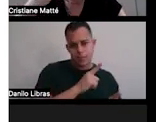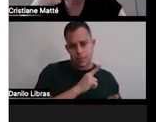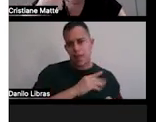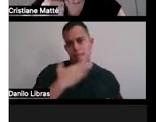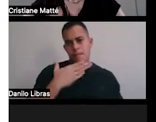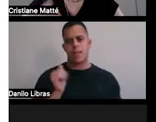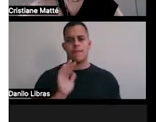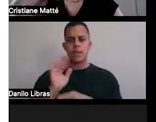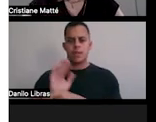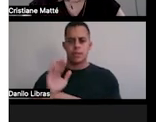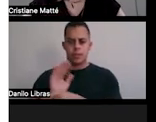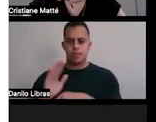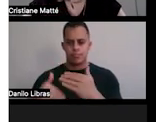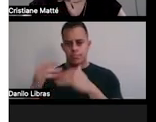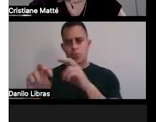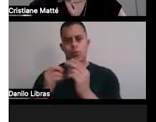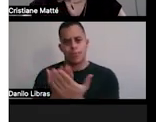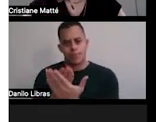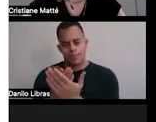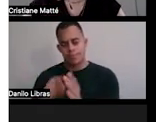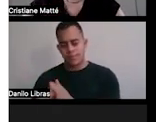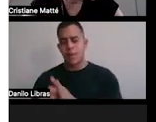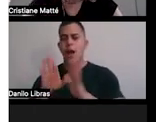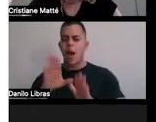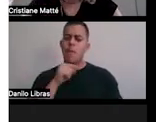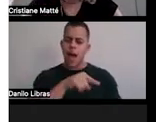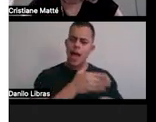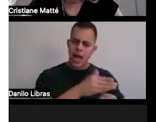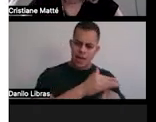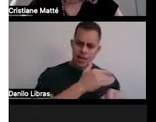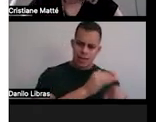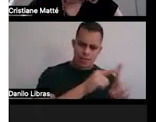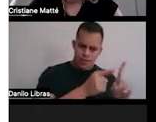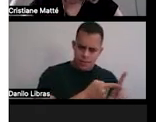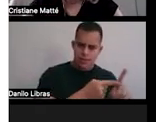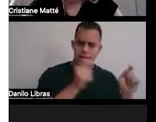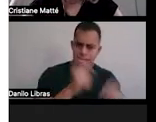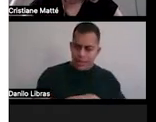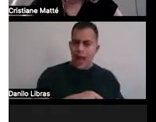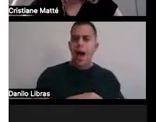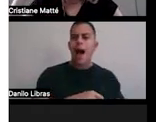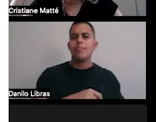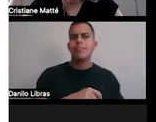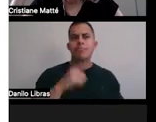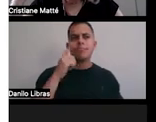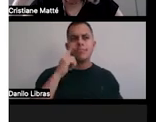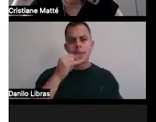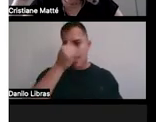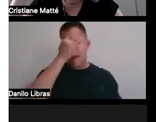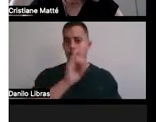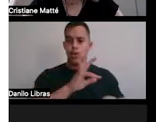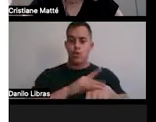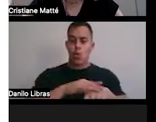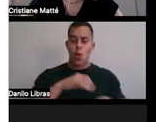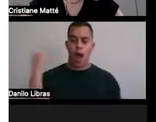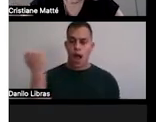estava realizando. Será que esse exercício materno, ele pode prevenir o desenvolvimento de uma doença tão grave como é